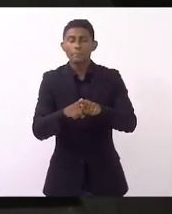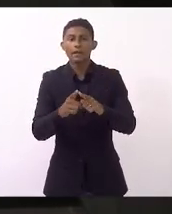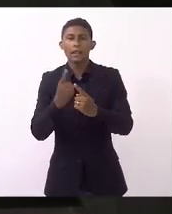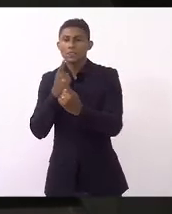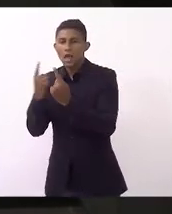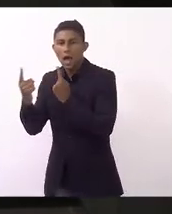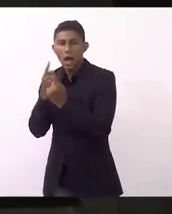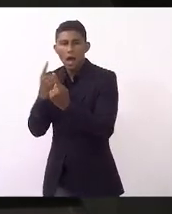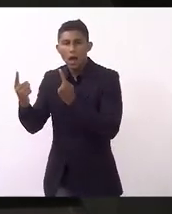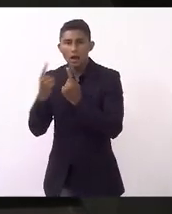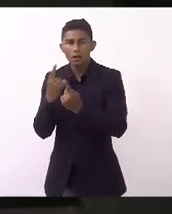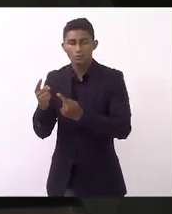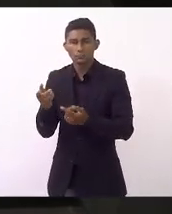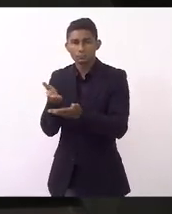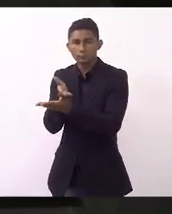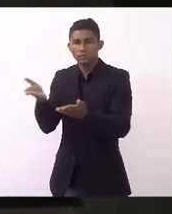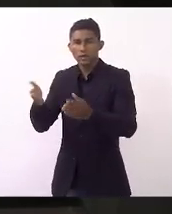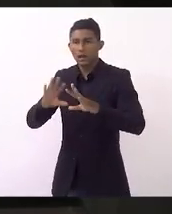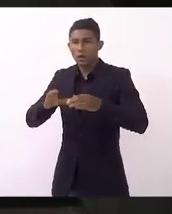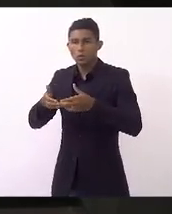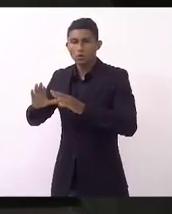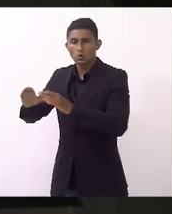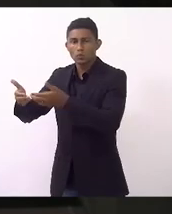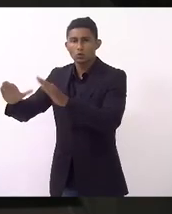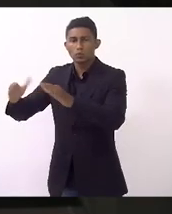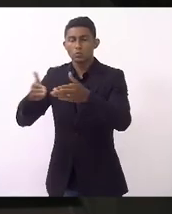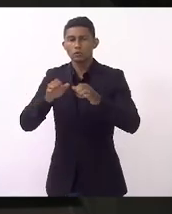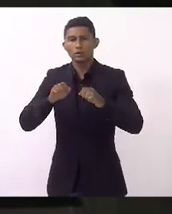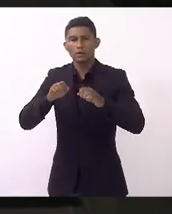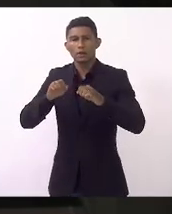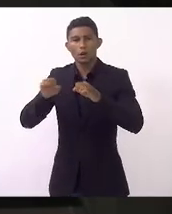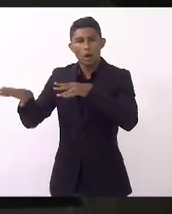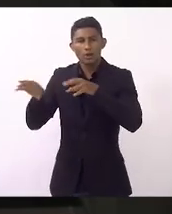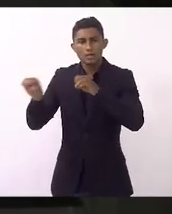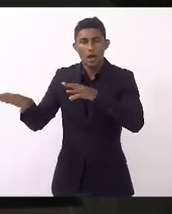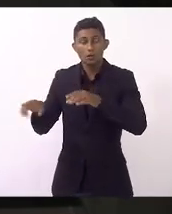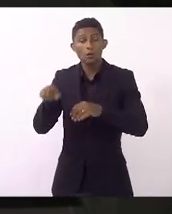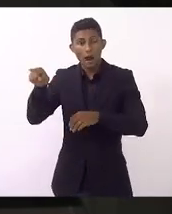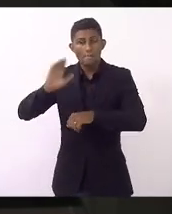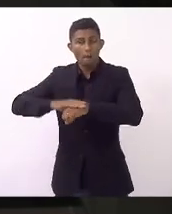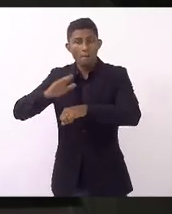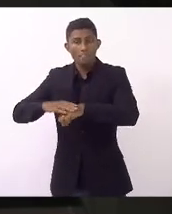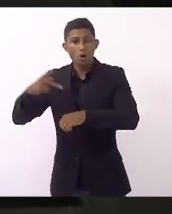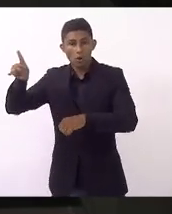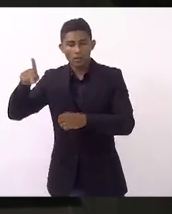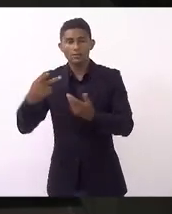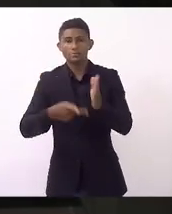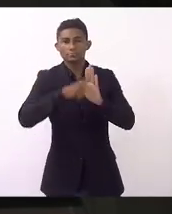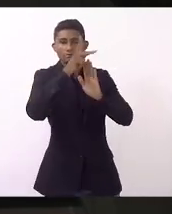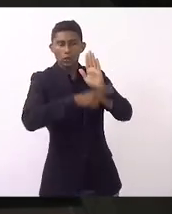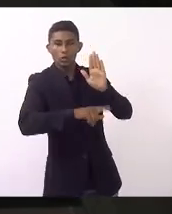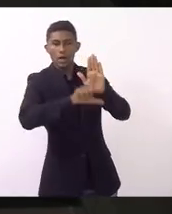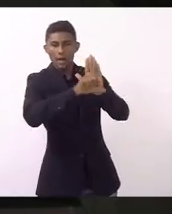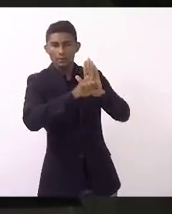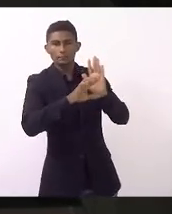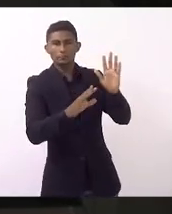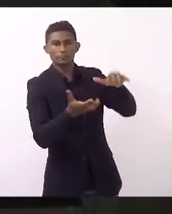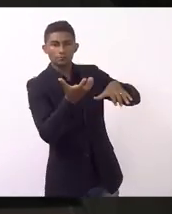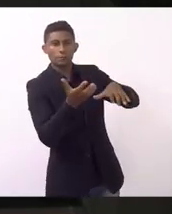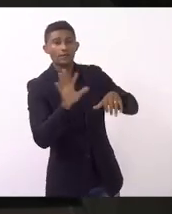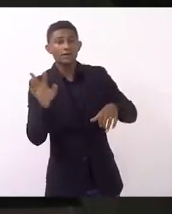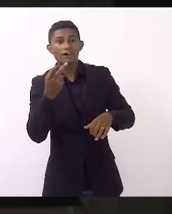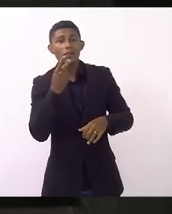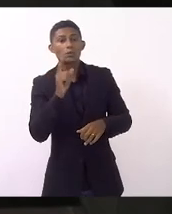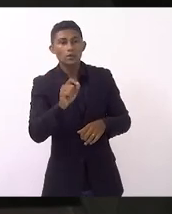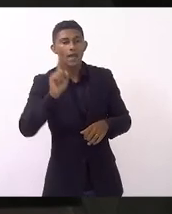construído com os movimentos da educação. Ele era autor do projeto no Congresso Nacional, mas esse projeto, ele mesmo dizia, era de autoria